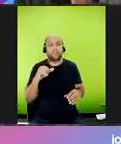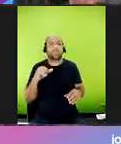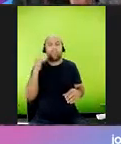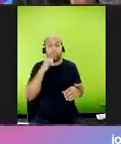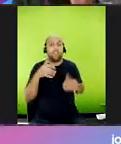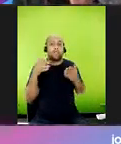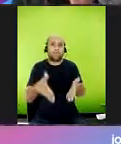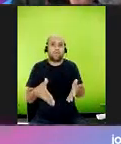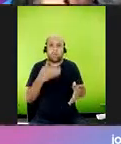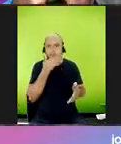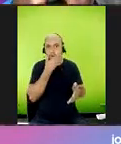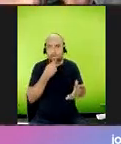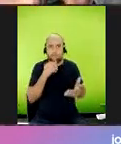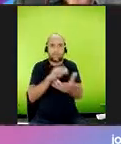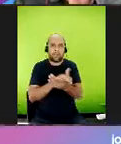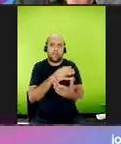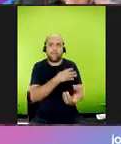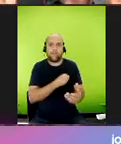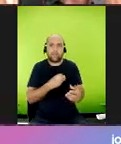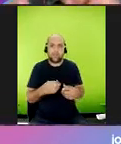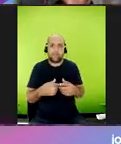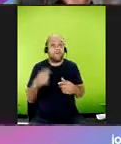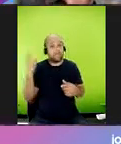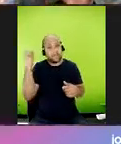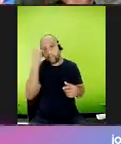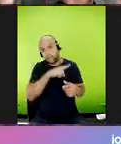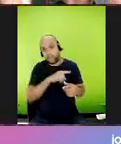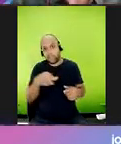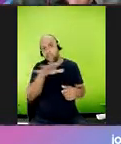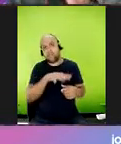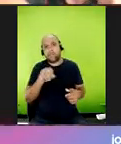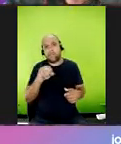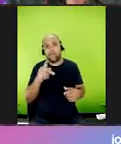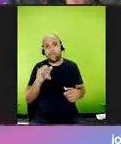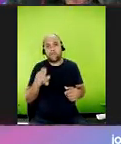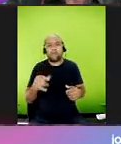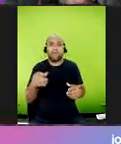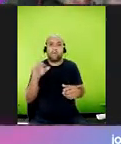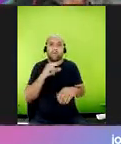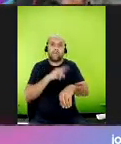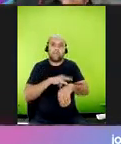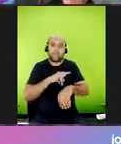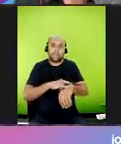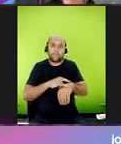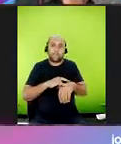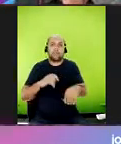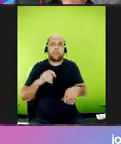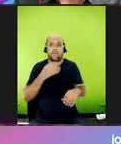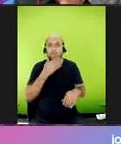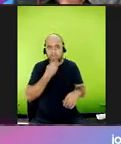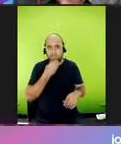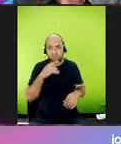homem casado tal com filho e foi dureza dureza maior operacional soluções masculino tá lá tem